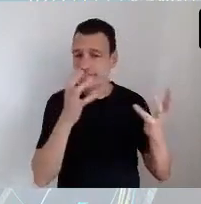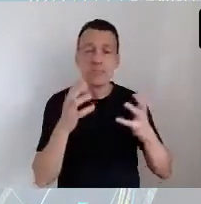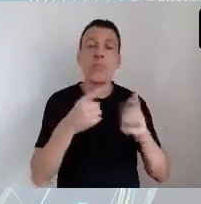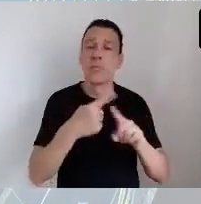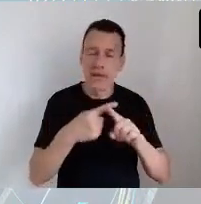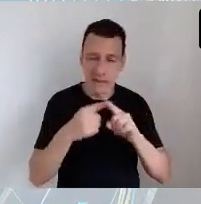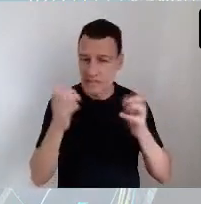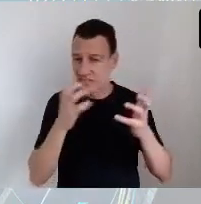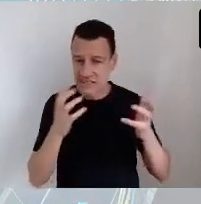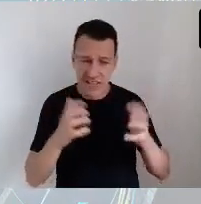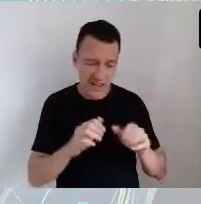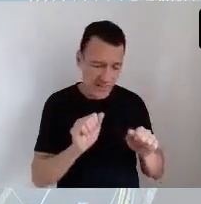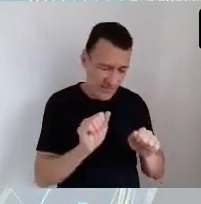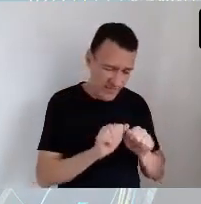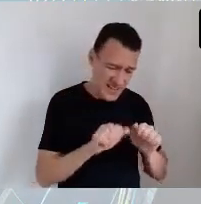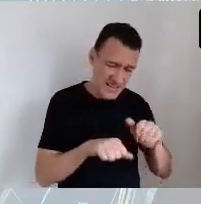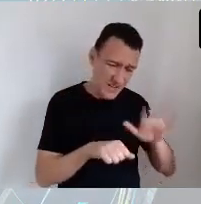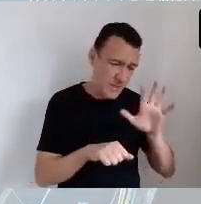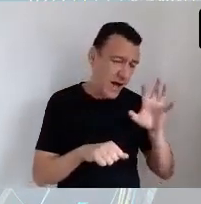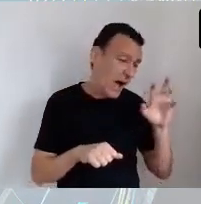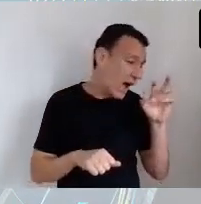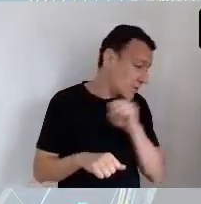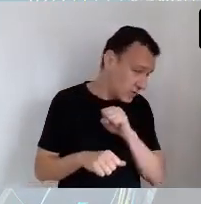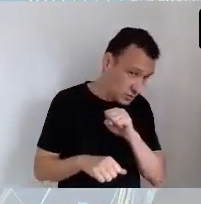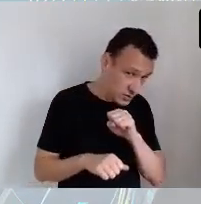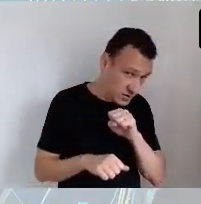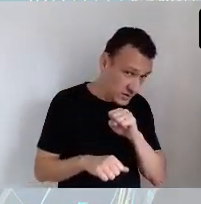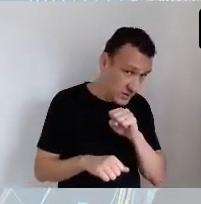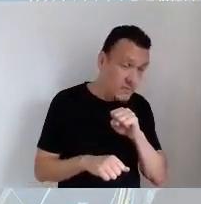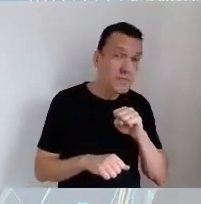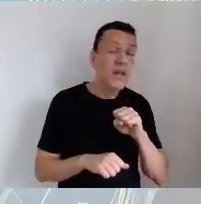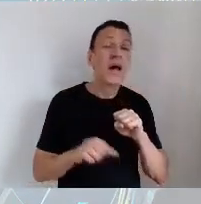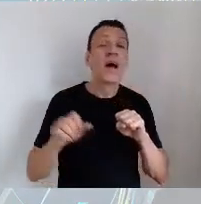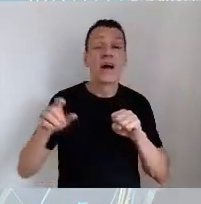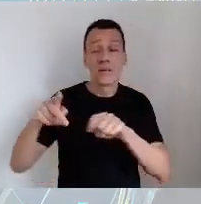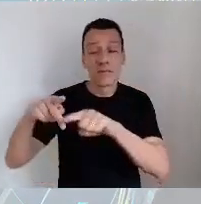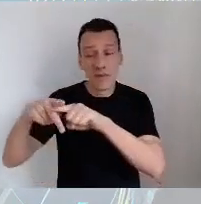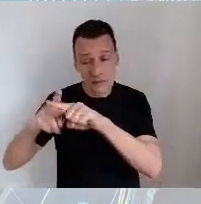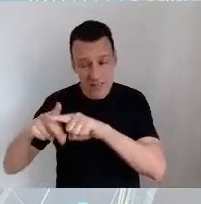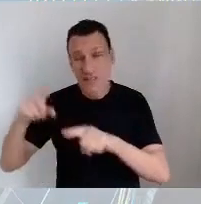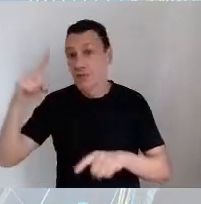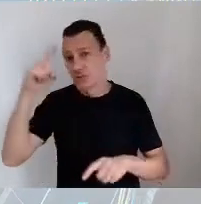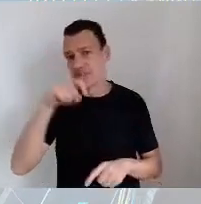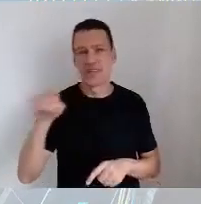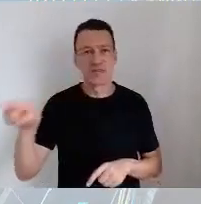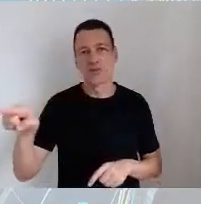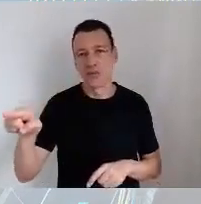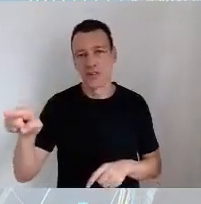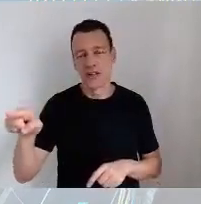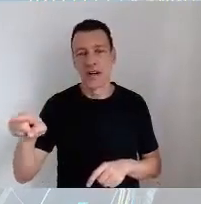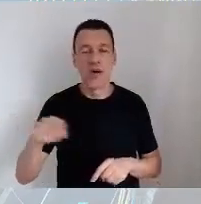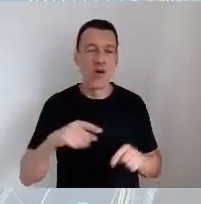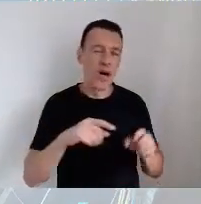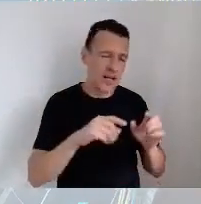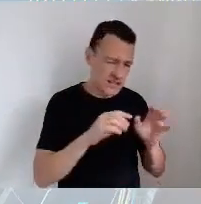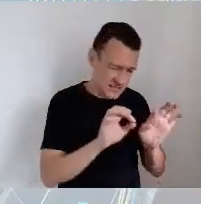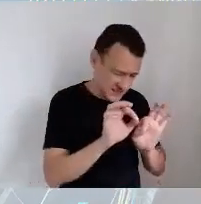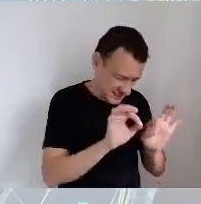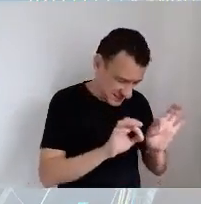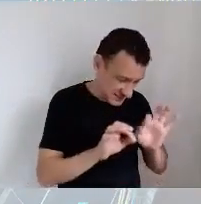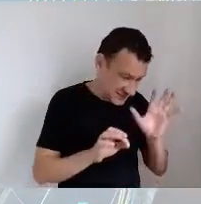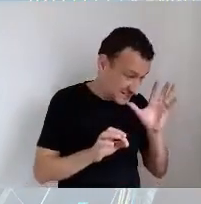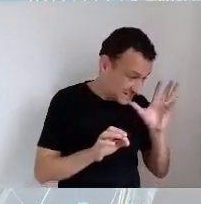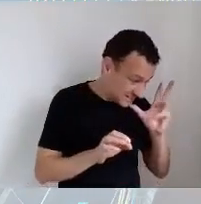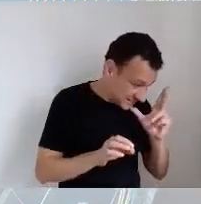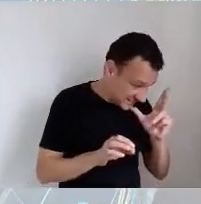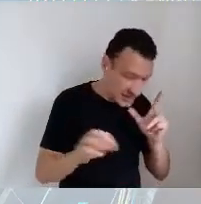né fazer mais rápido vai fazer a manutenção ficar mais difícil e esse tradeoff que a gente tem que lidar e esse é um pensamento importante que o